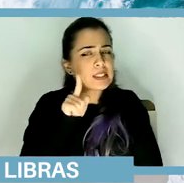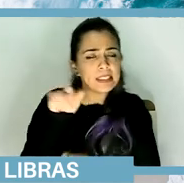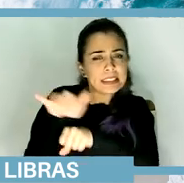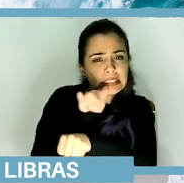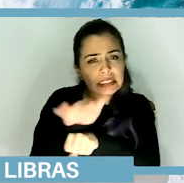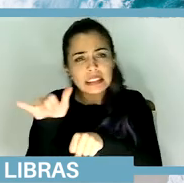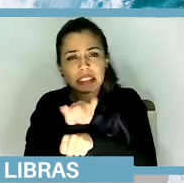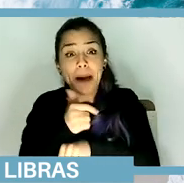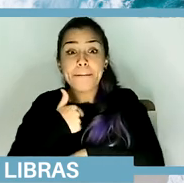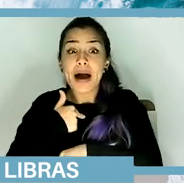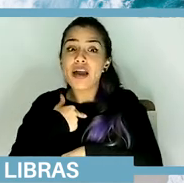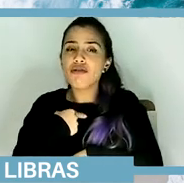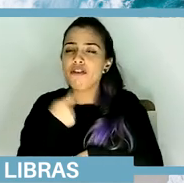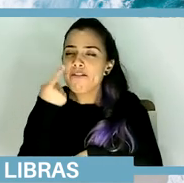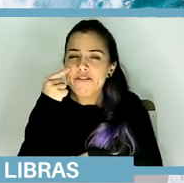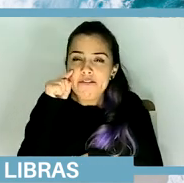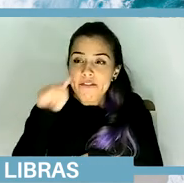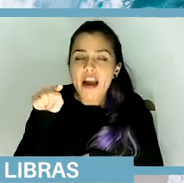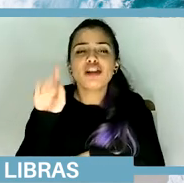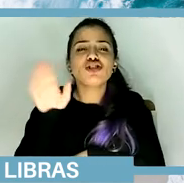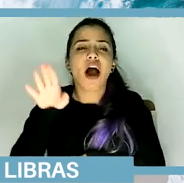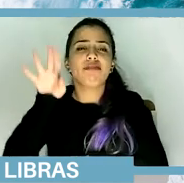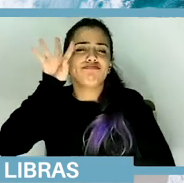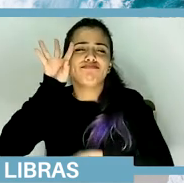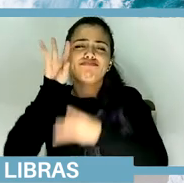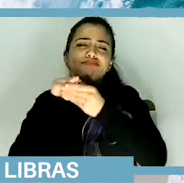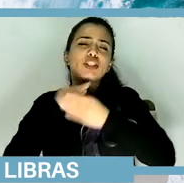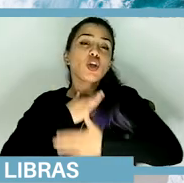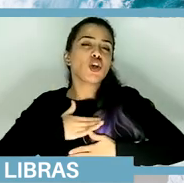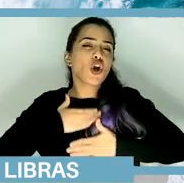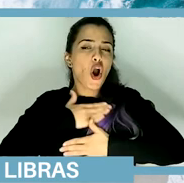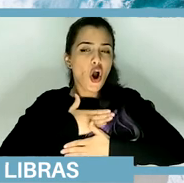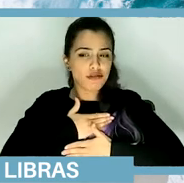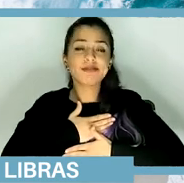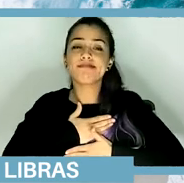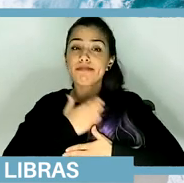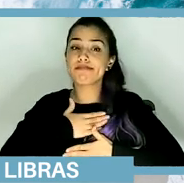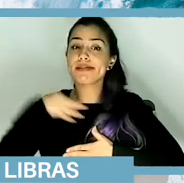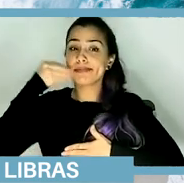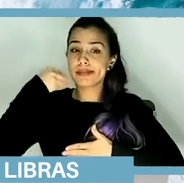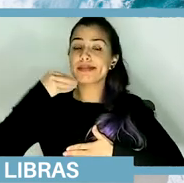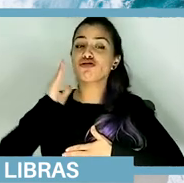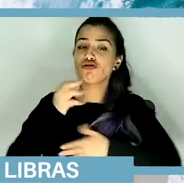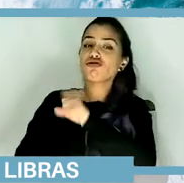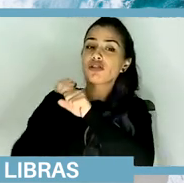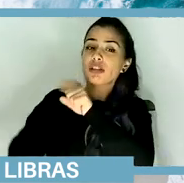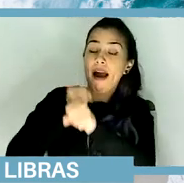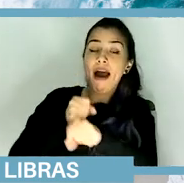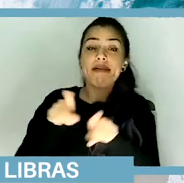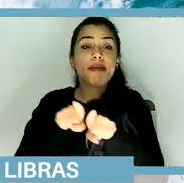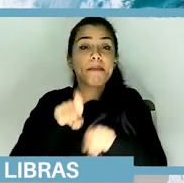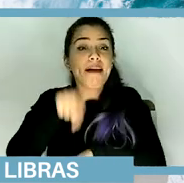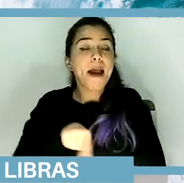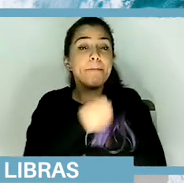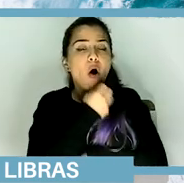e tu foi um grande aprendizado ao longo desses anos né E a outra coisa aqui que fica muito marcante aí também como a conclusão a gente se cuidar em